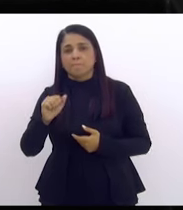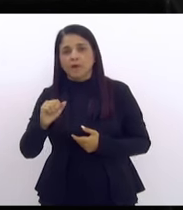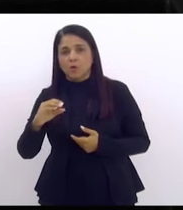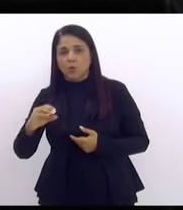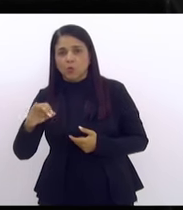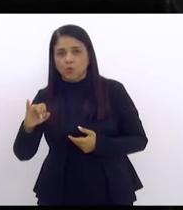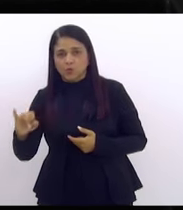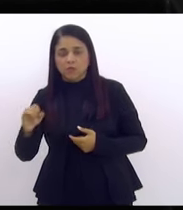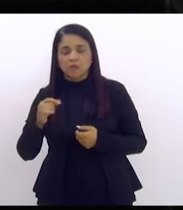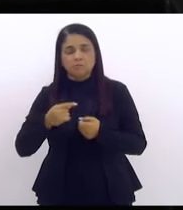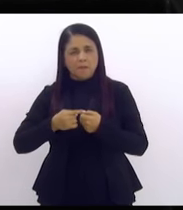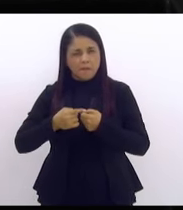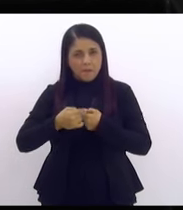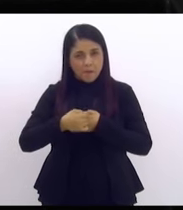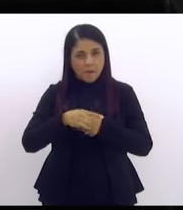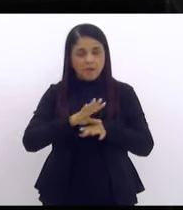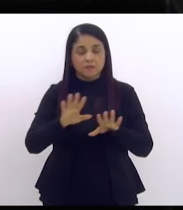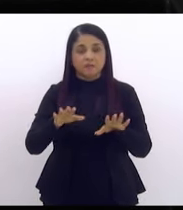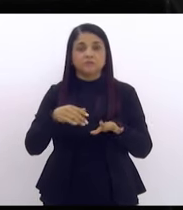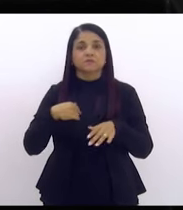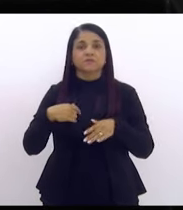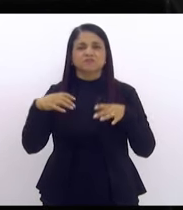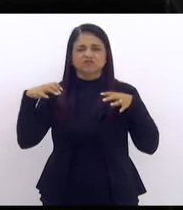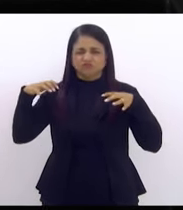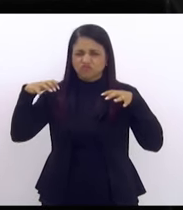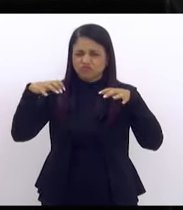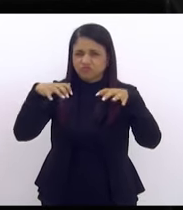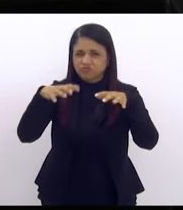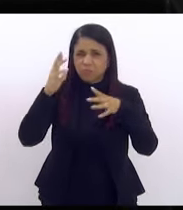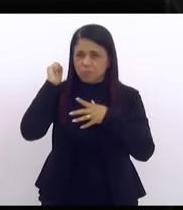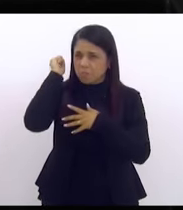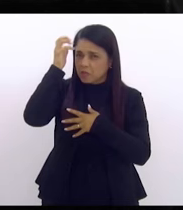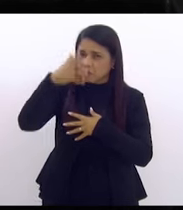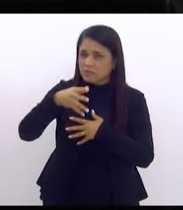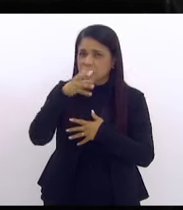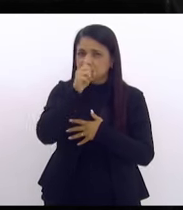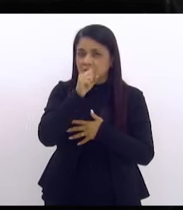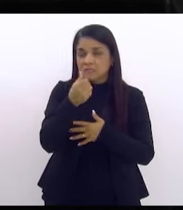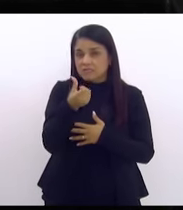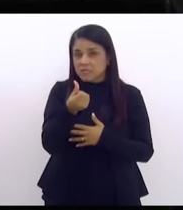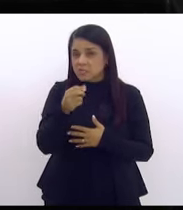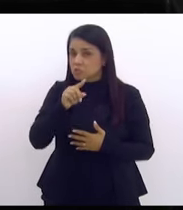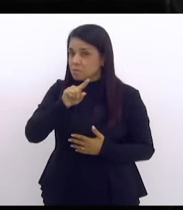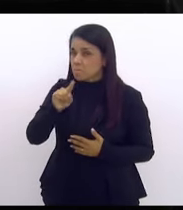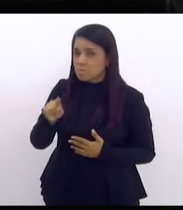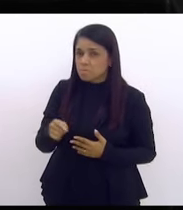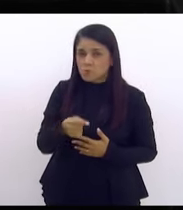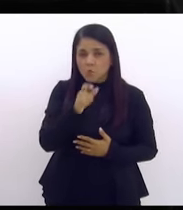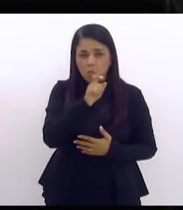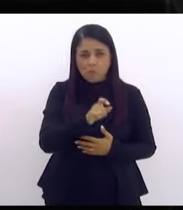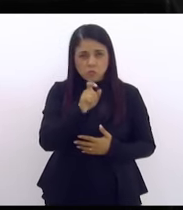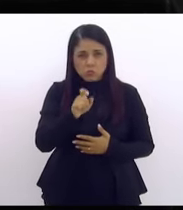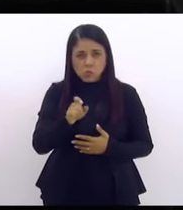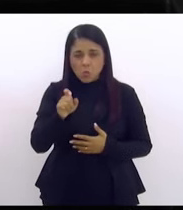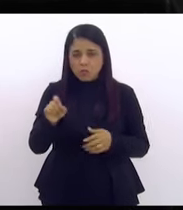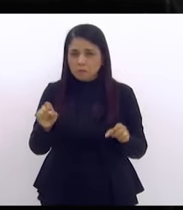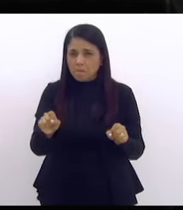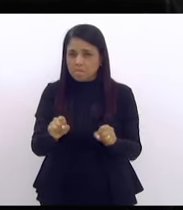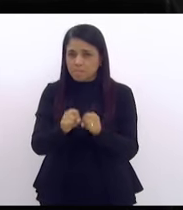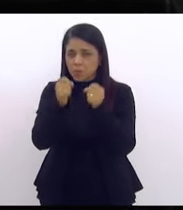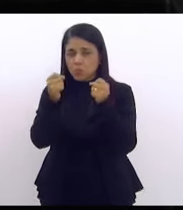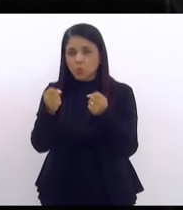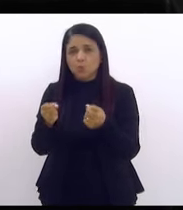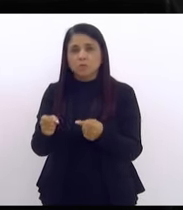na madrugada de sábado, cerca de 6 mil pessoas, Tia Ju, foram atingidas,